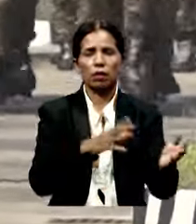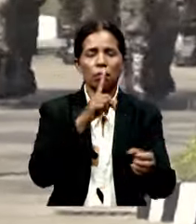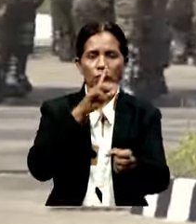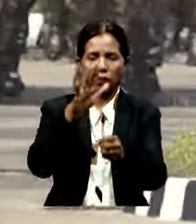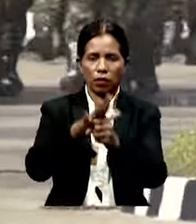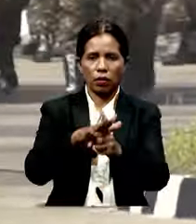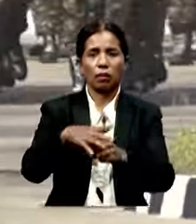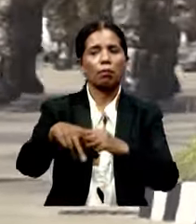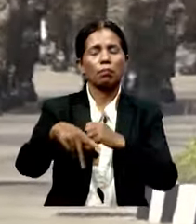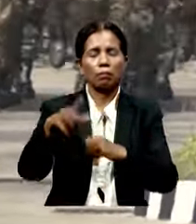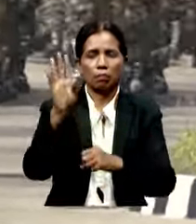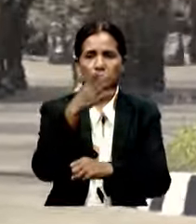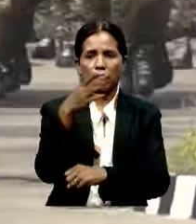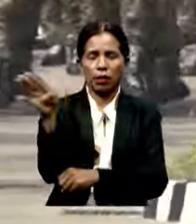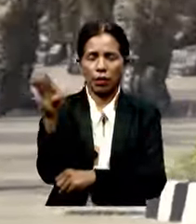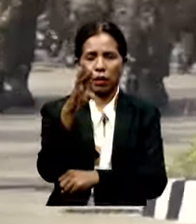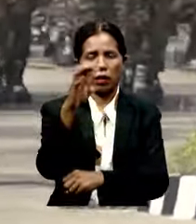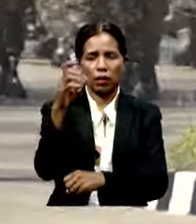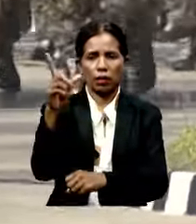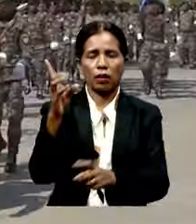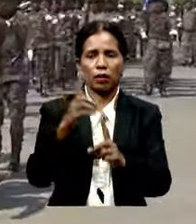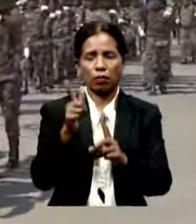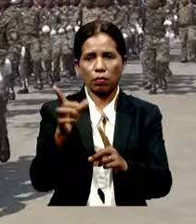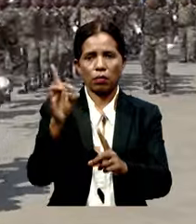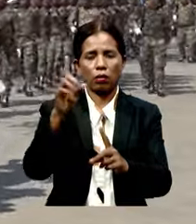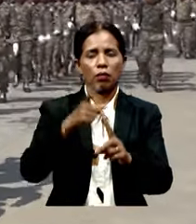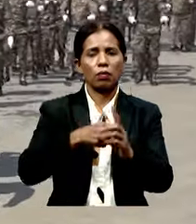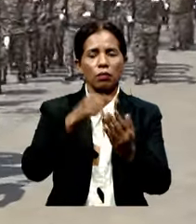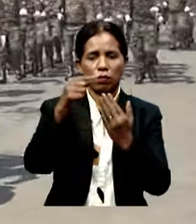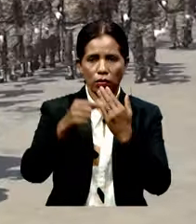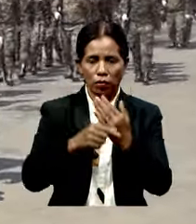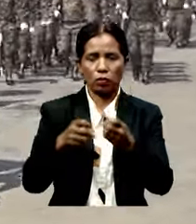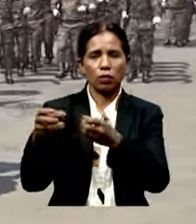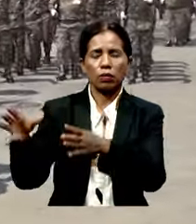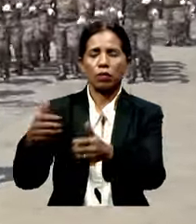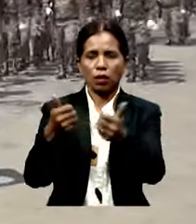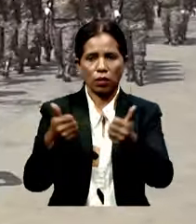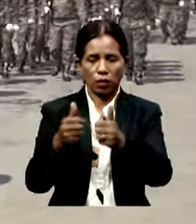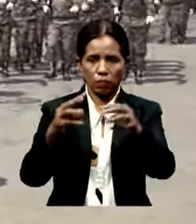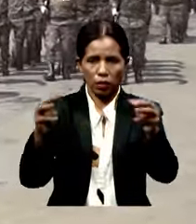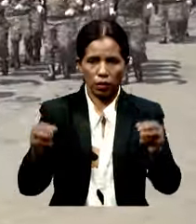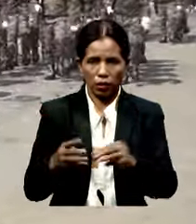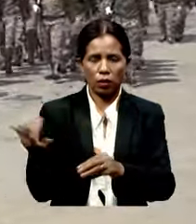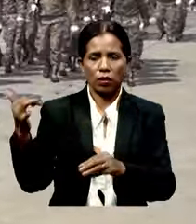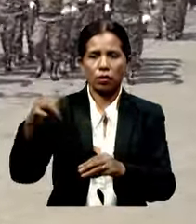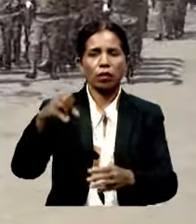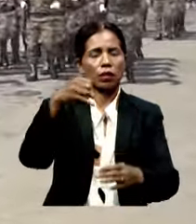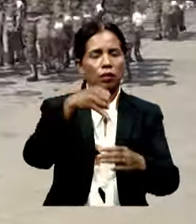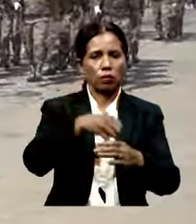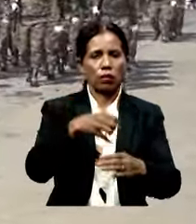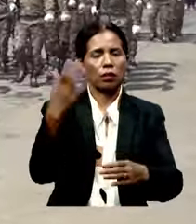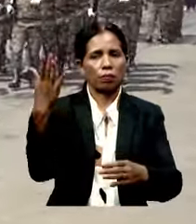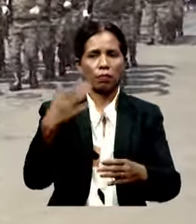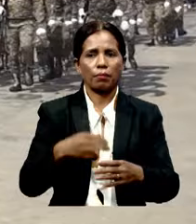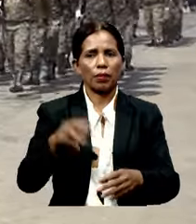bandera RDTL, e lorong ron resinvalu fula novembro, hodi husik grupo arte marcial no arte ritual, nebe durante ne, sira inclina anba.